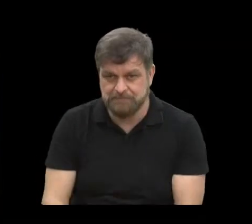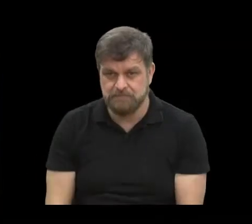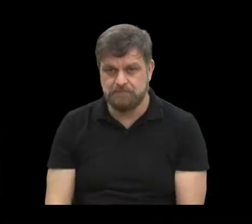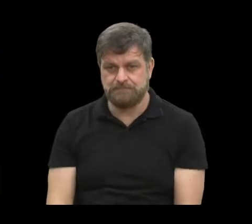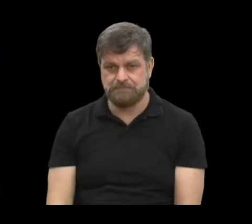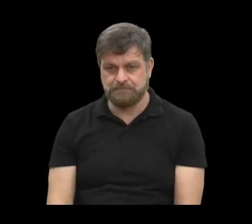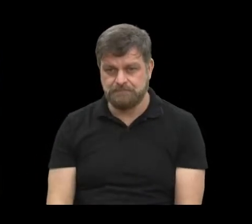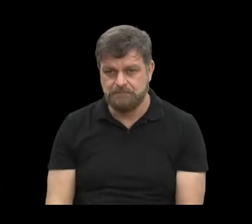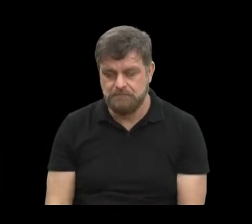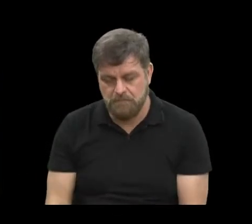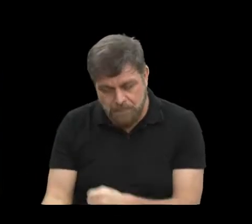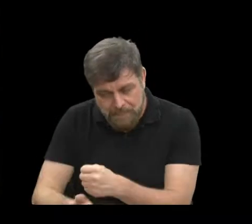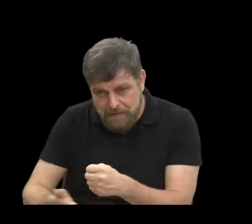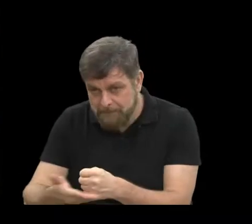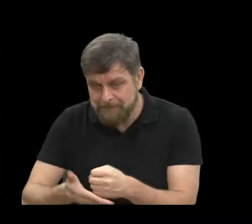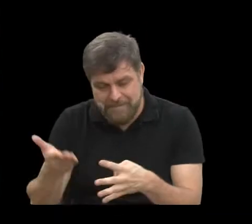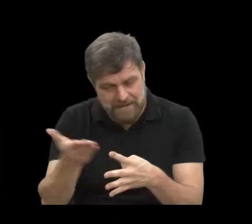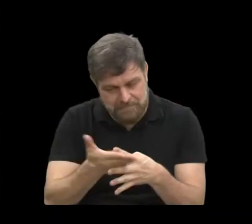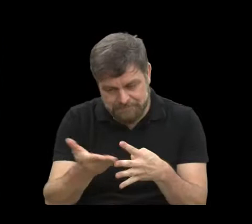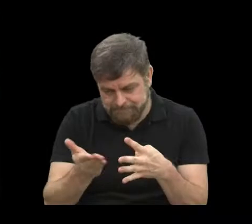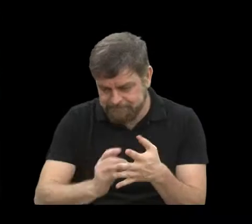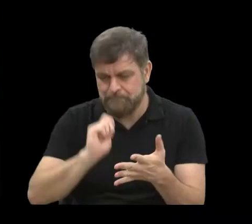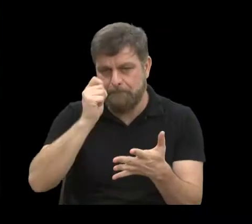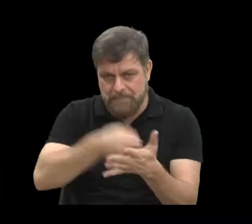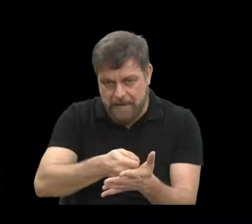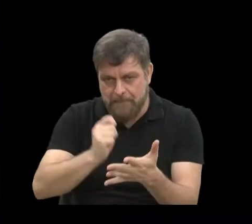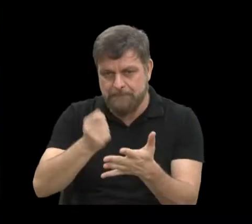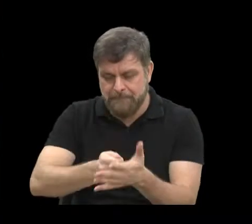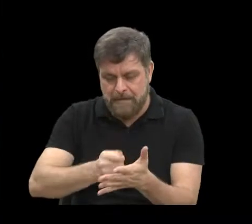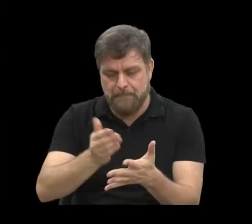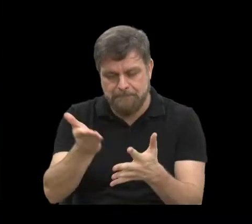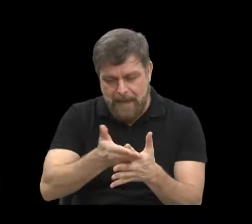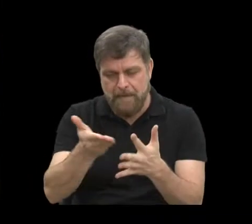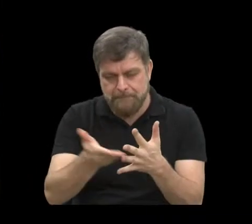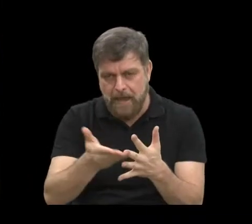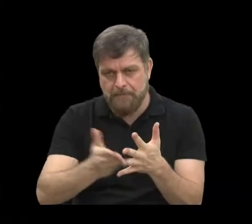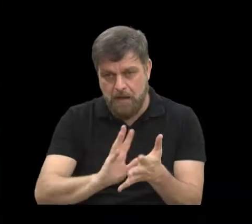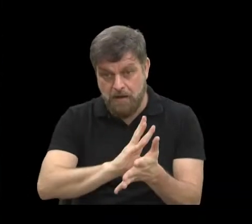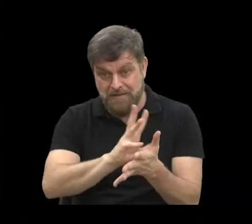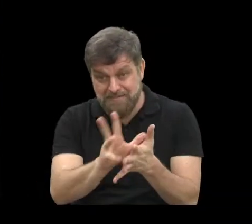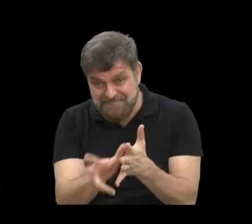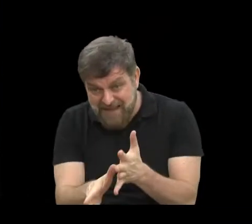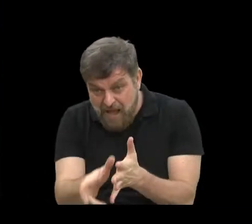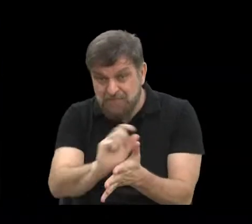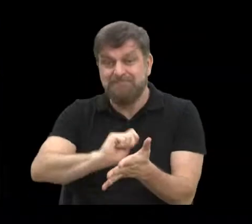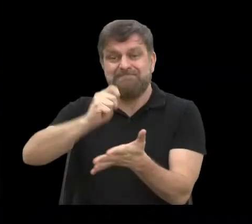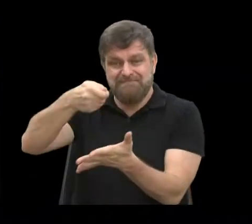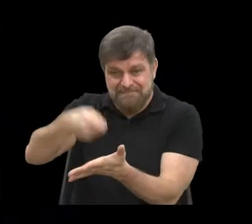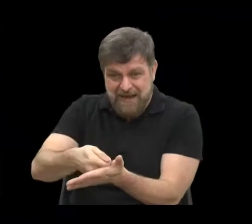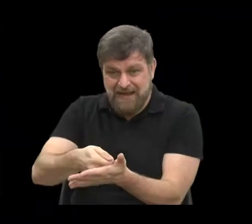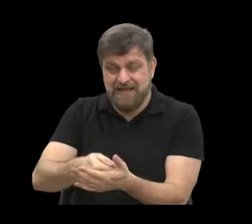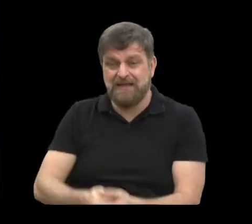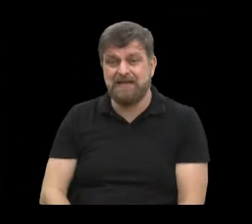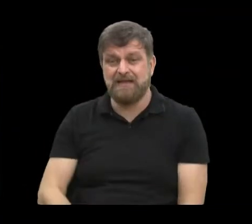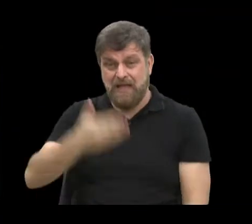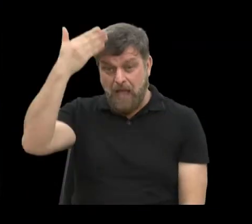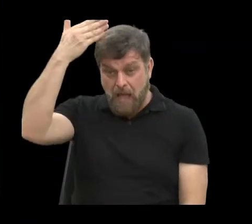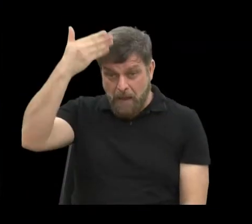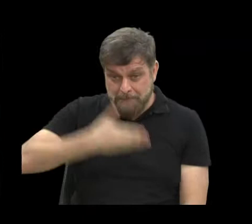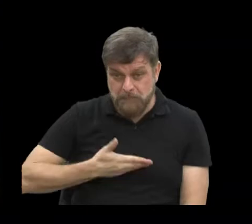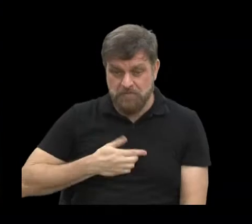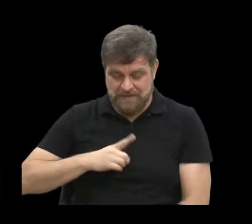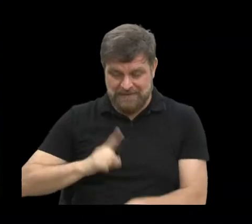De mínimo de contribuição e comprovar a existência da deficiência durante esse